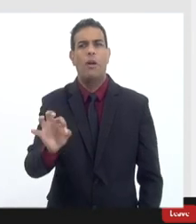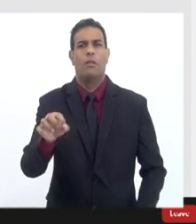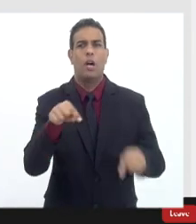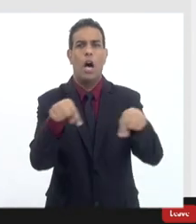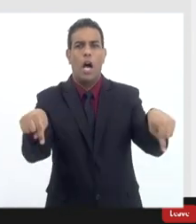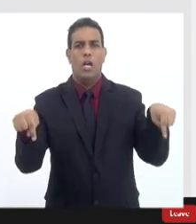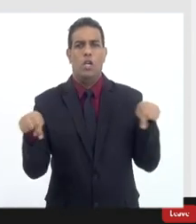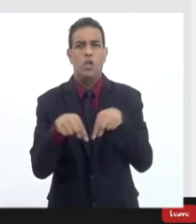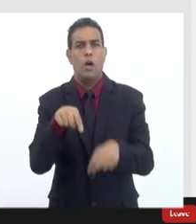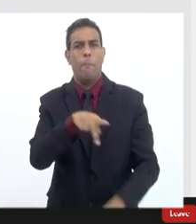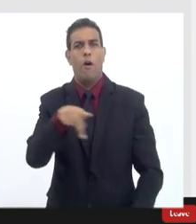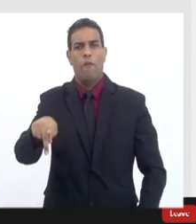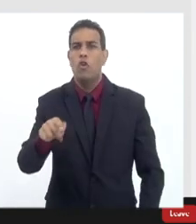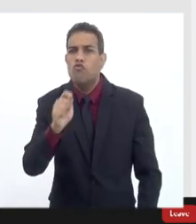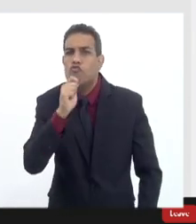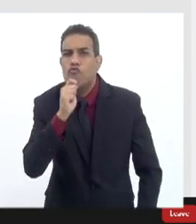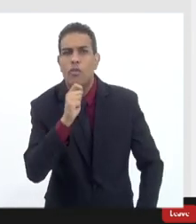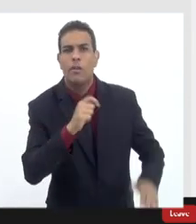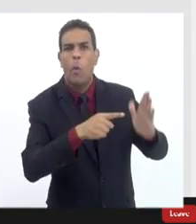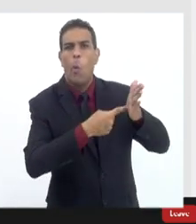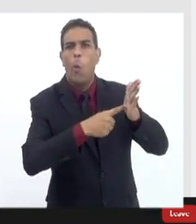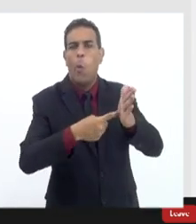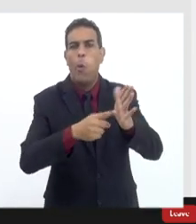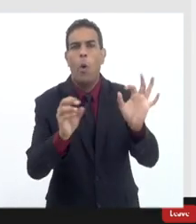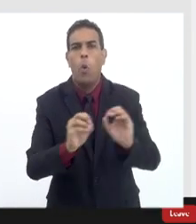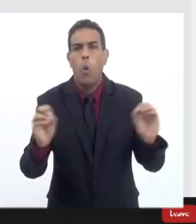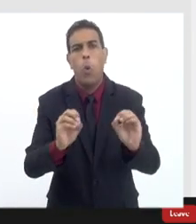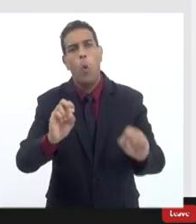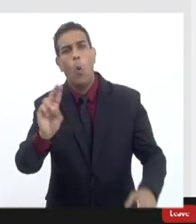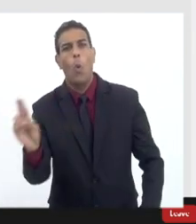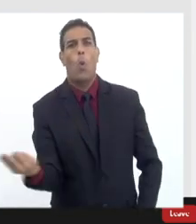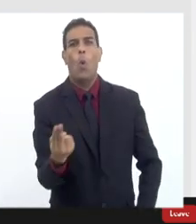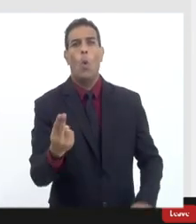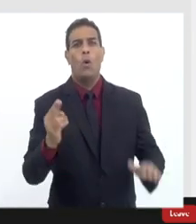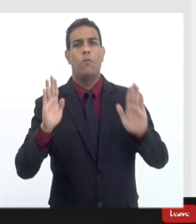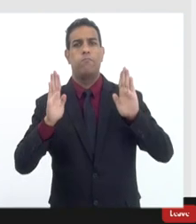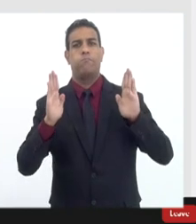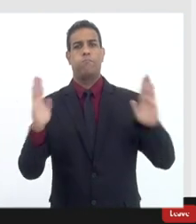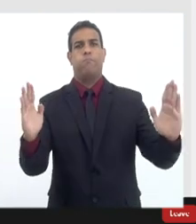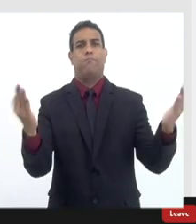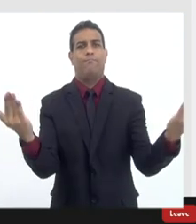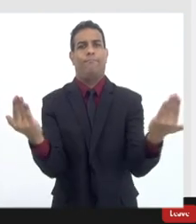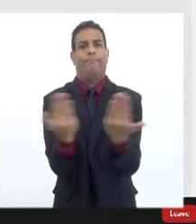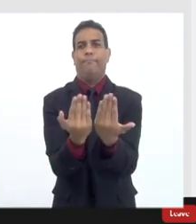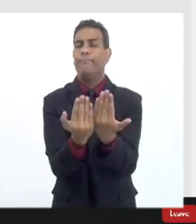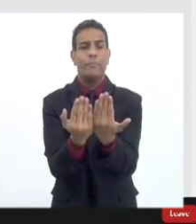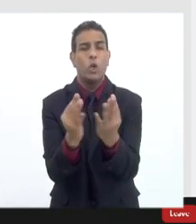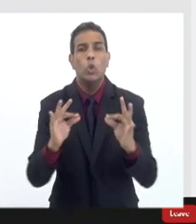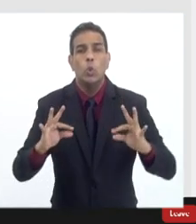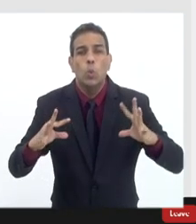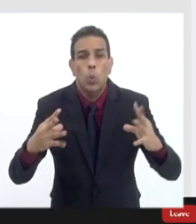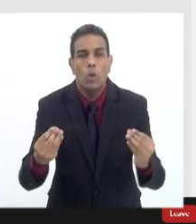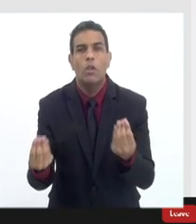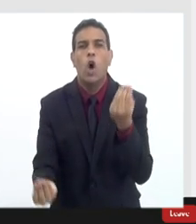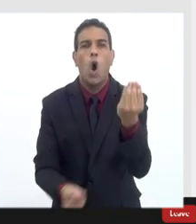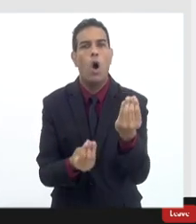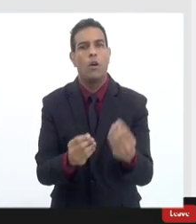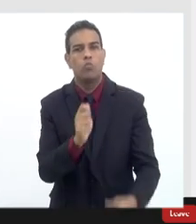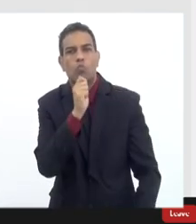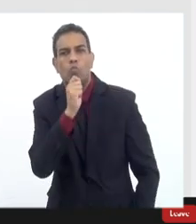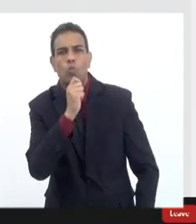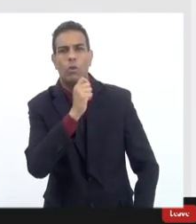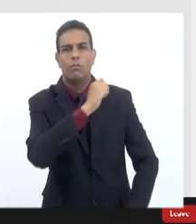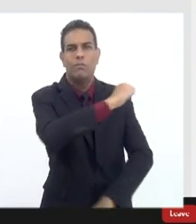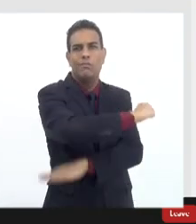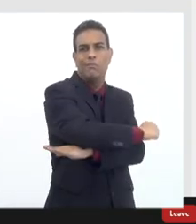escolas visitadas não possuem ventilação adequada, ou possuem janelas pequenas, ou basculhantes, ou janelas fechadas, ou não possuem